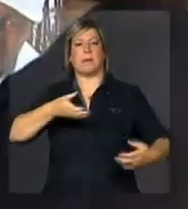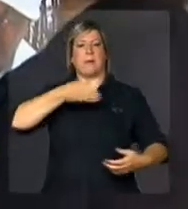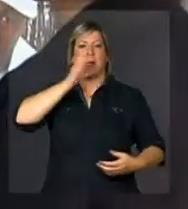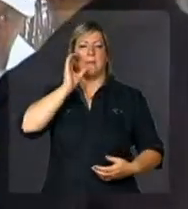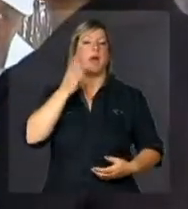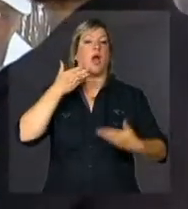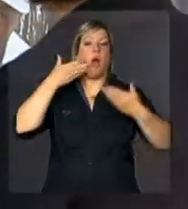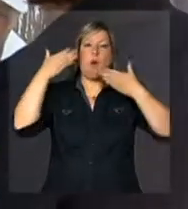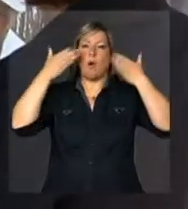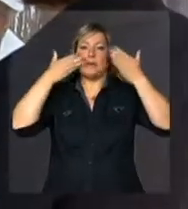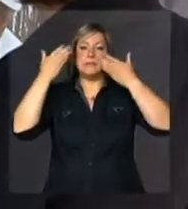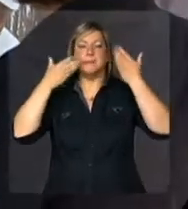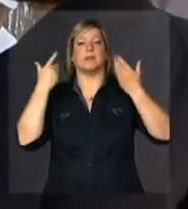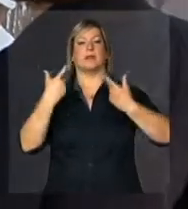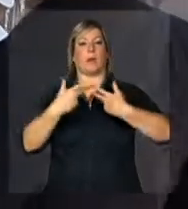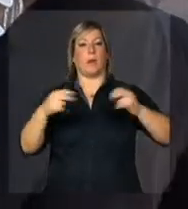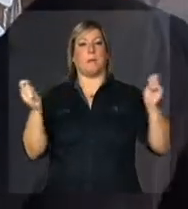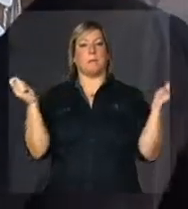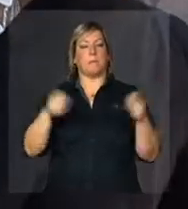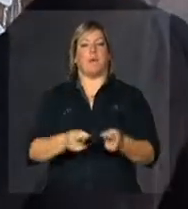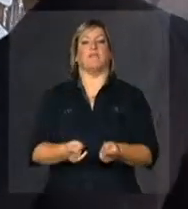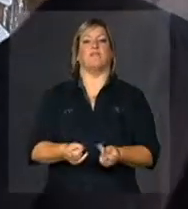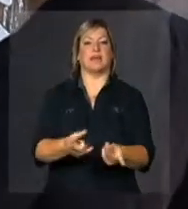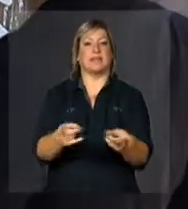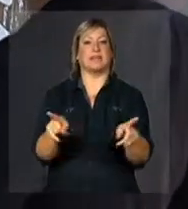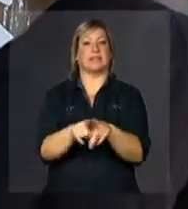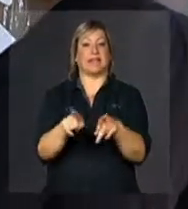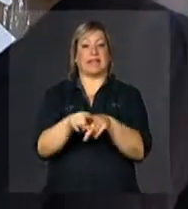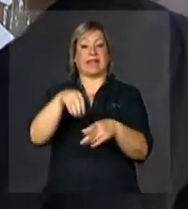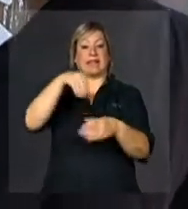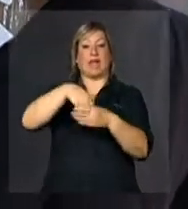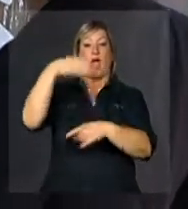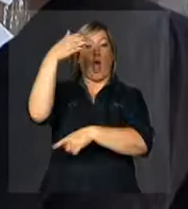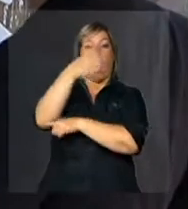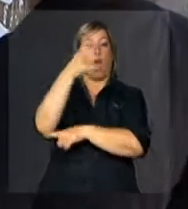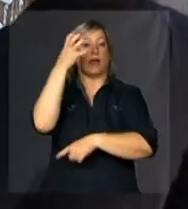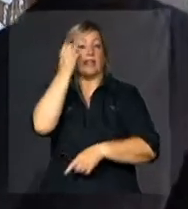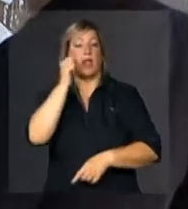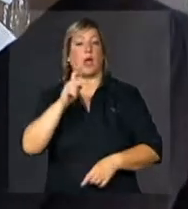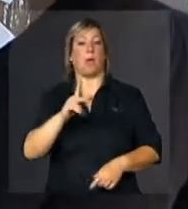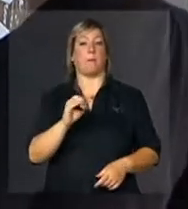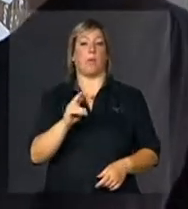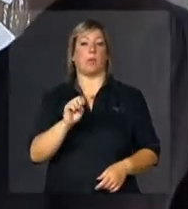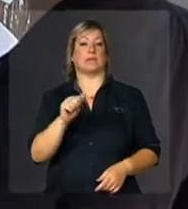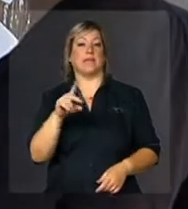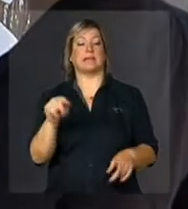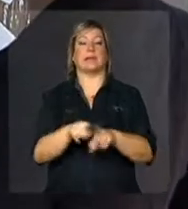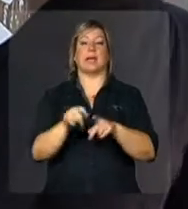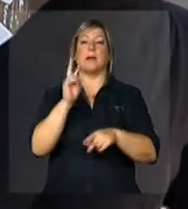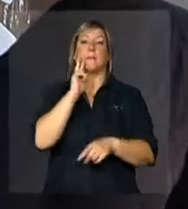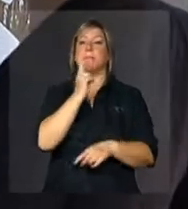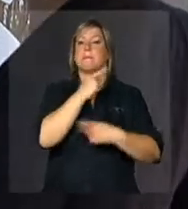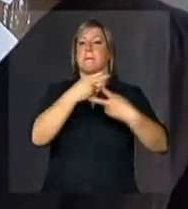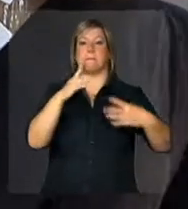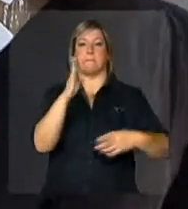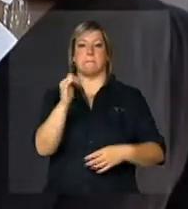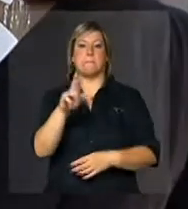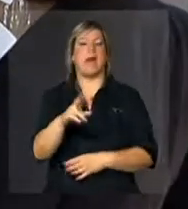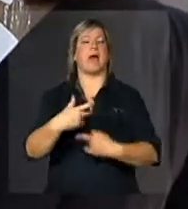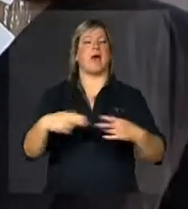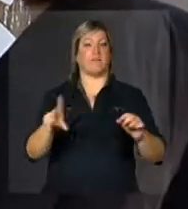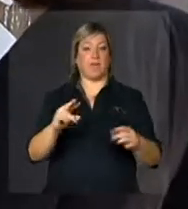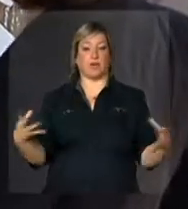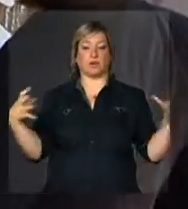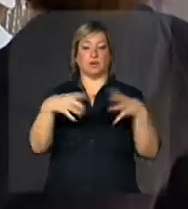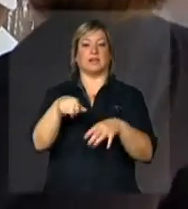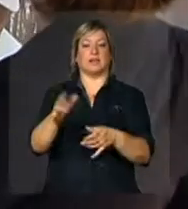bebidas, cosméticos, eles sejam vendidos também em hotéis, pousadas, bares, restaurantes que vão participar da Copa do